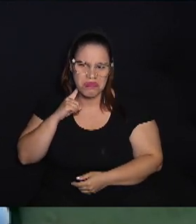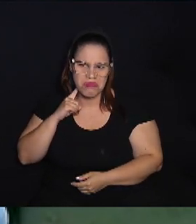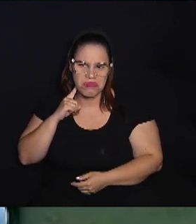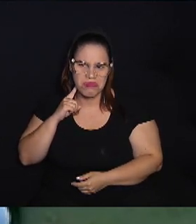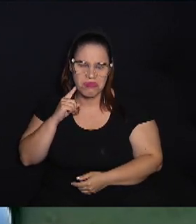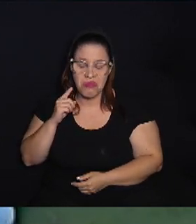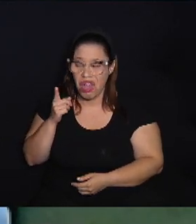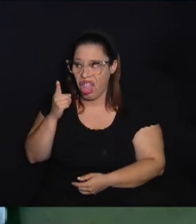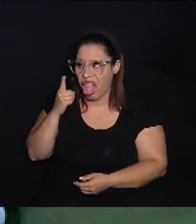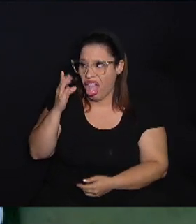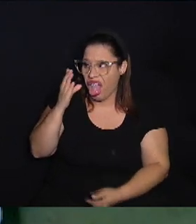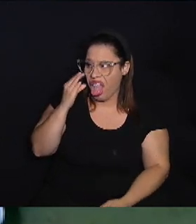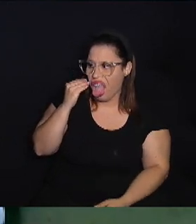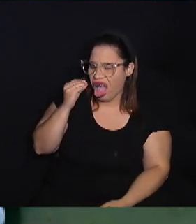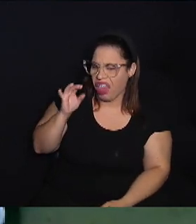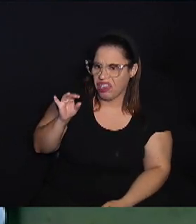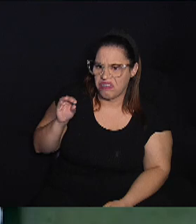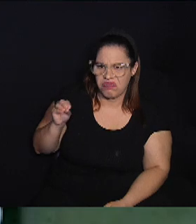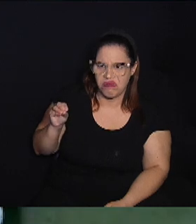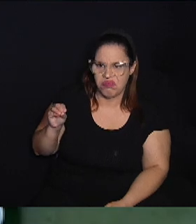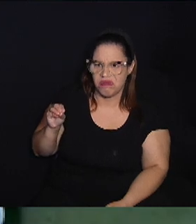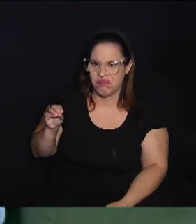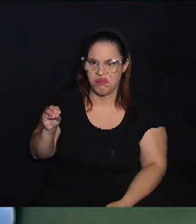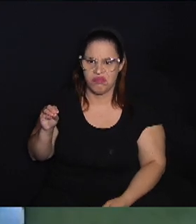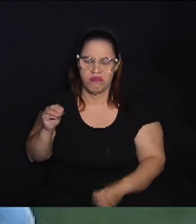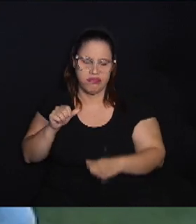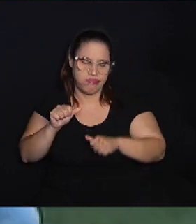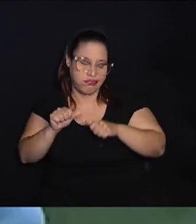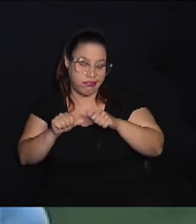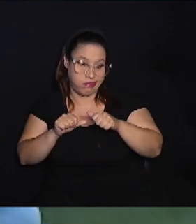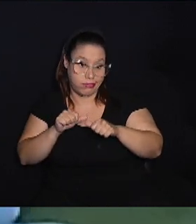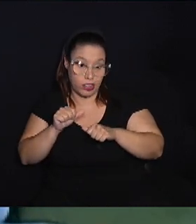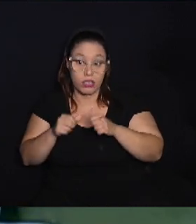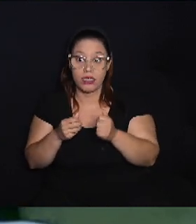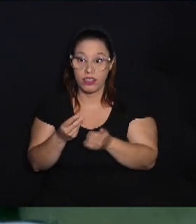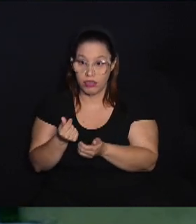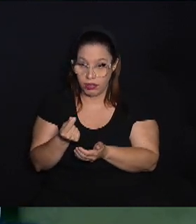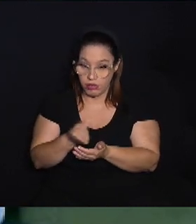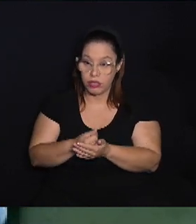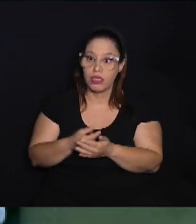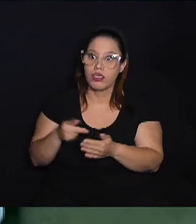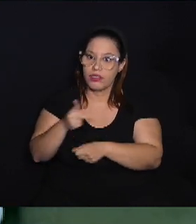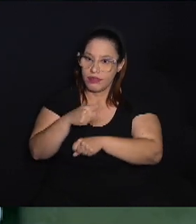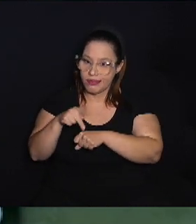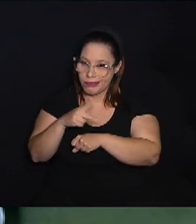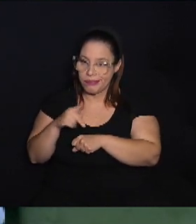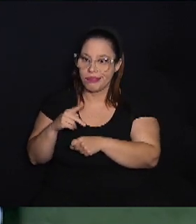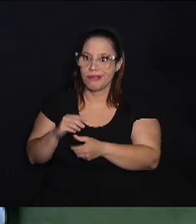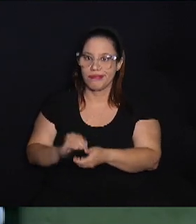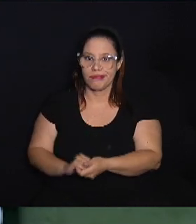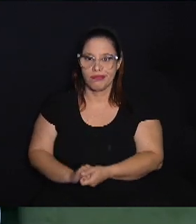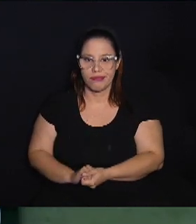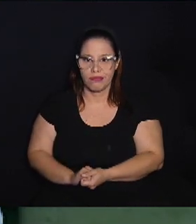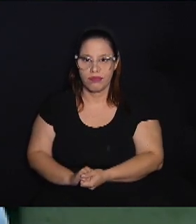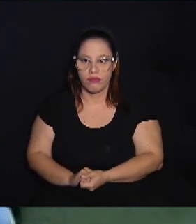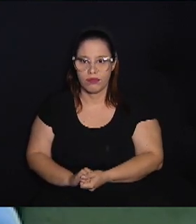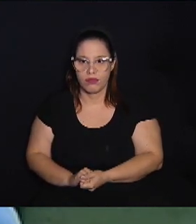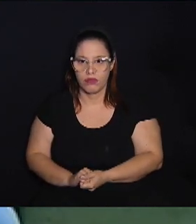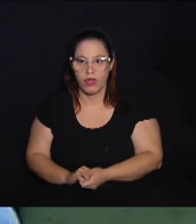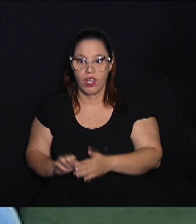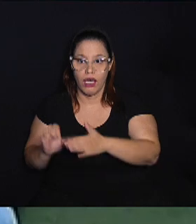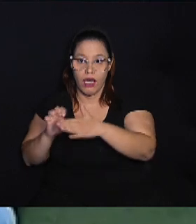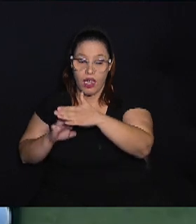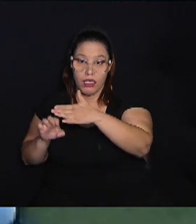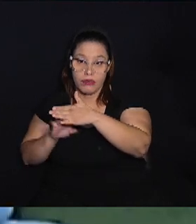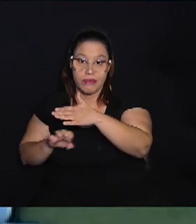isso gera muito dinheiro, isso gira muito dinheiro aqui dentro do nosso país. E, na verdade, os cooperativos, os cooperados, eles